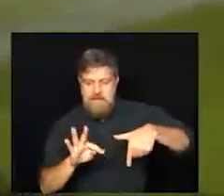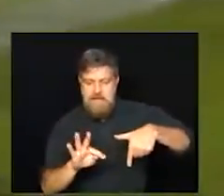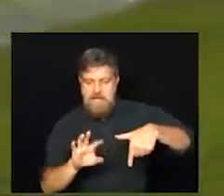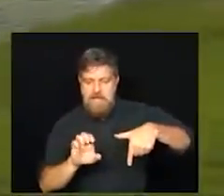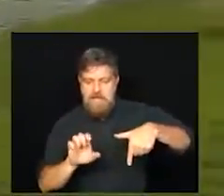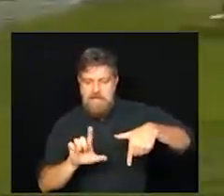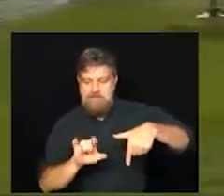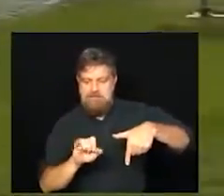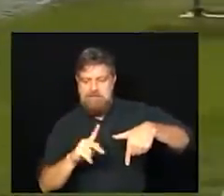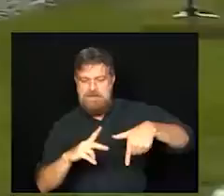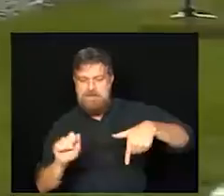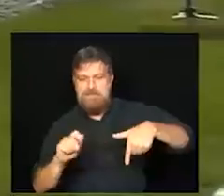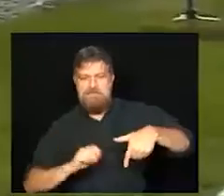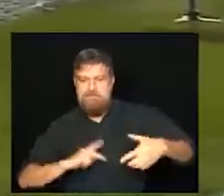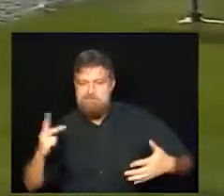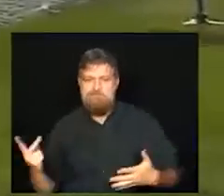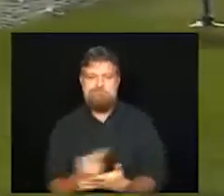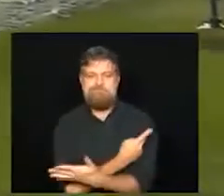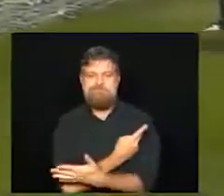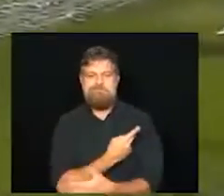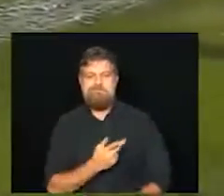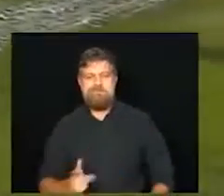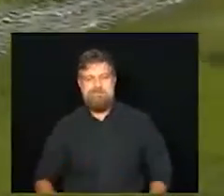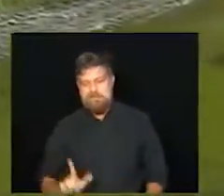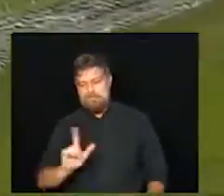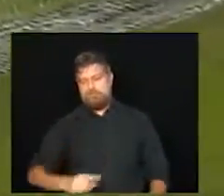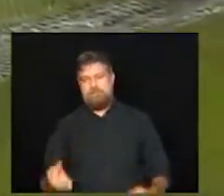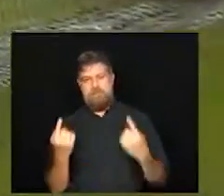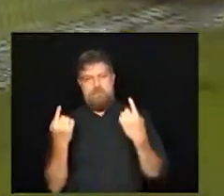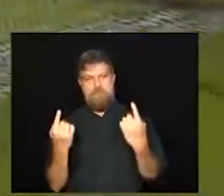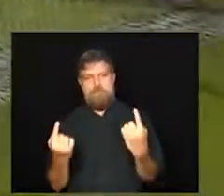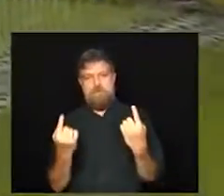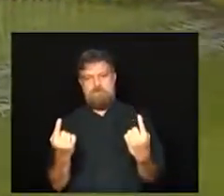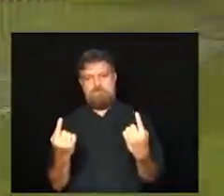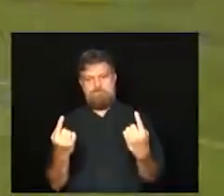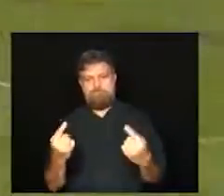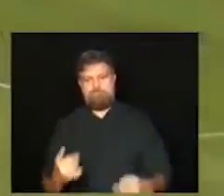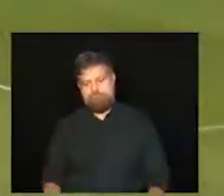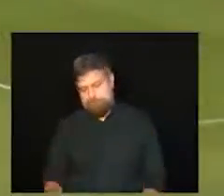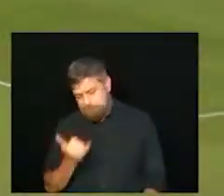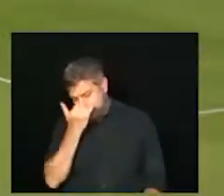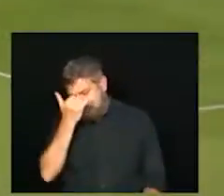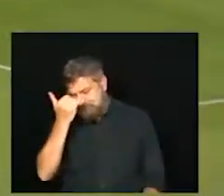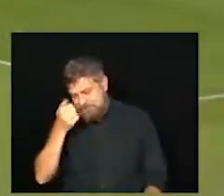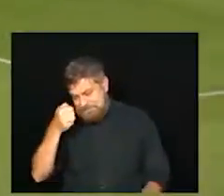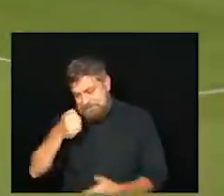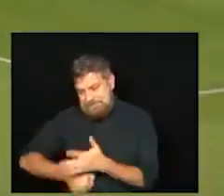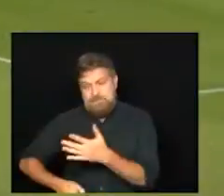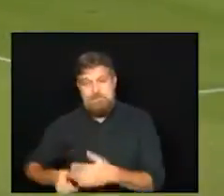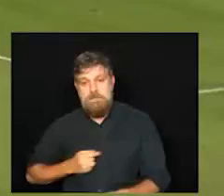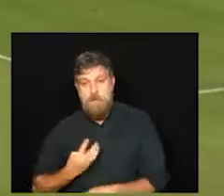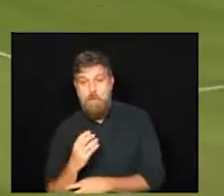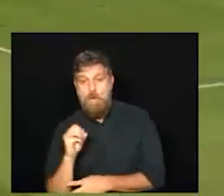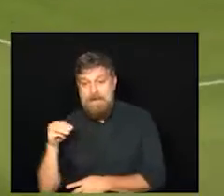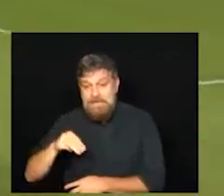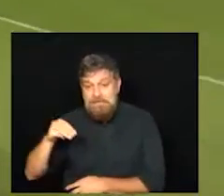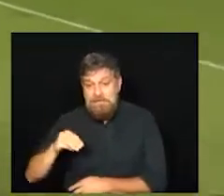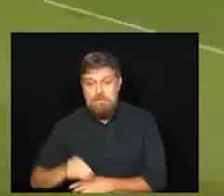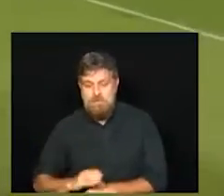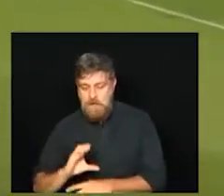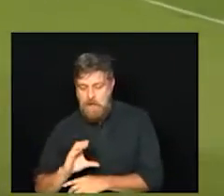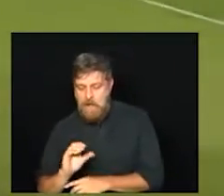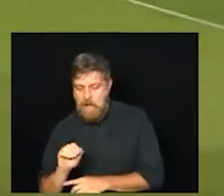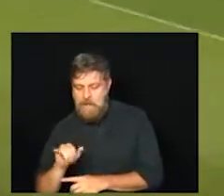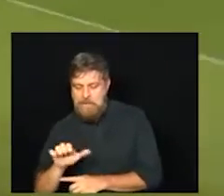colocou contra o próprio Patrimônio. Tudo igual, 1-1. Aos 40 minutos, Camilo tentou